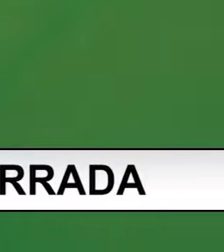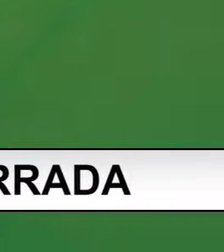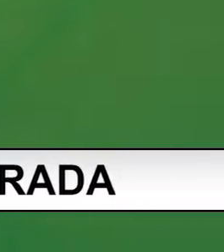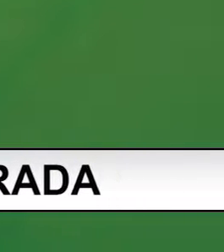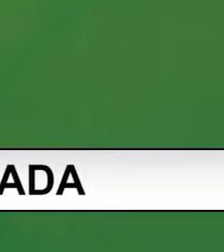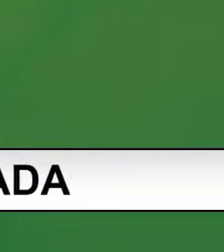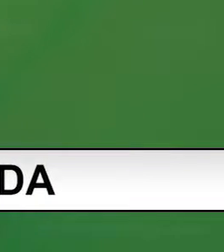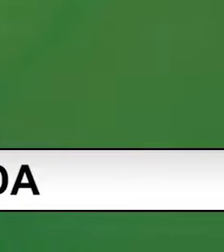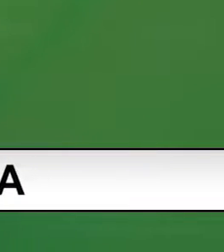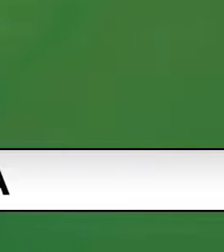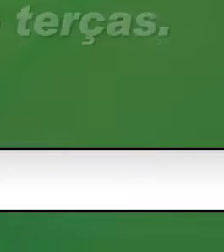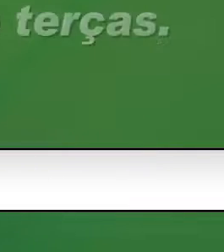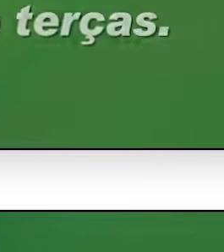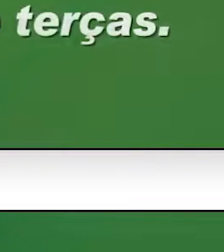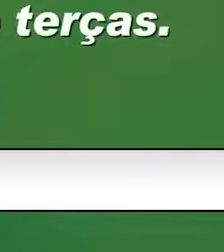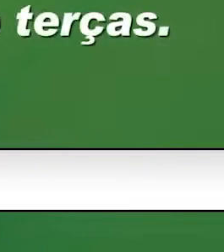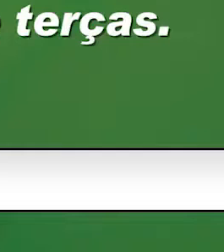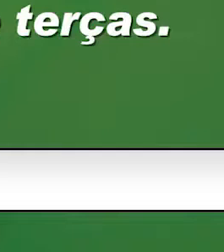un